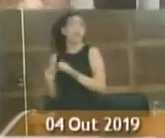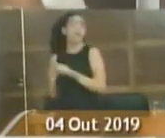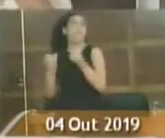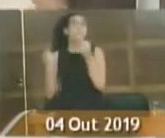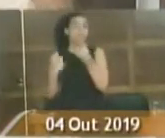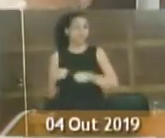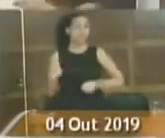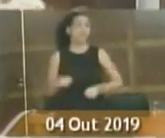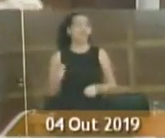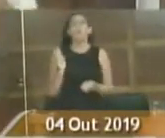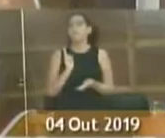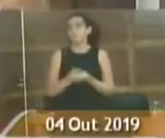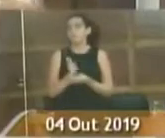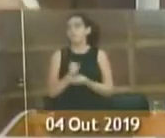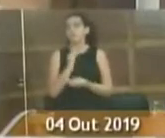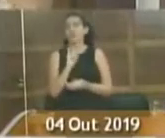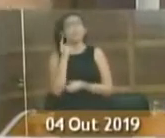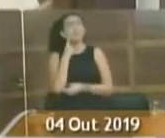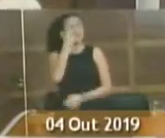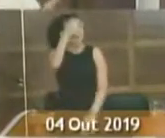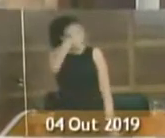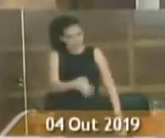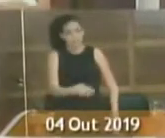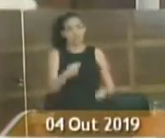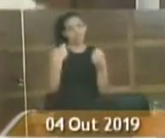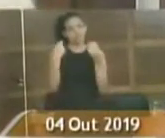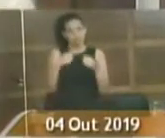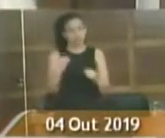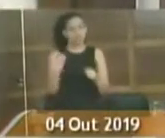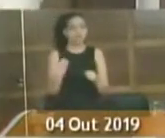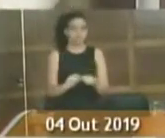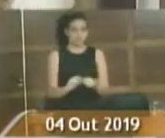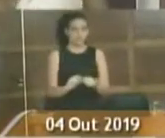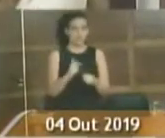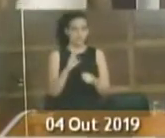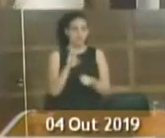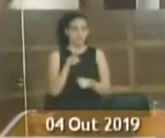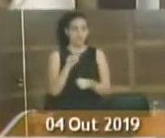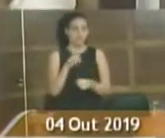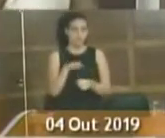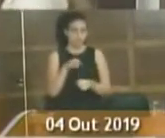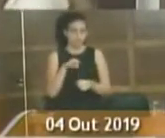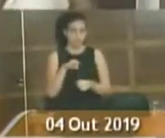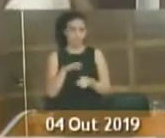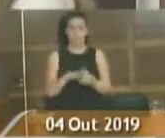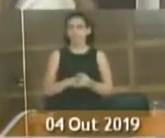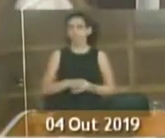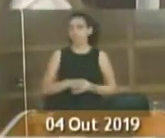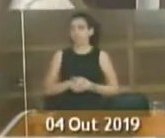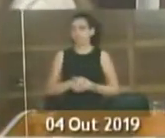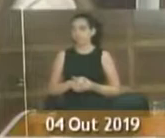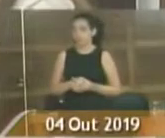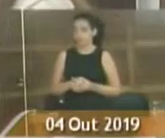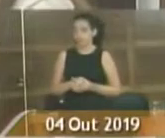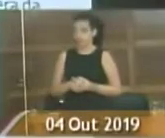mesmo achando que é, tenho certeza, mas a gente vai fazer, tá? Vamos